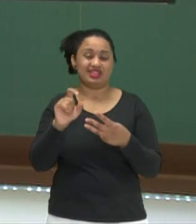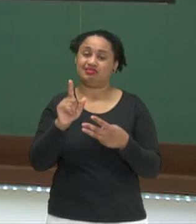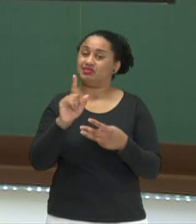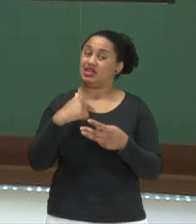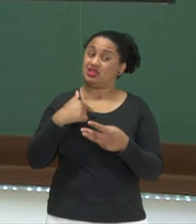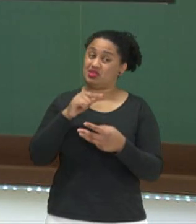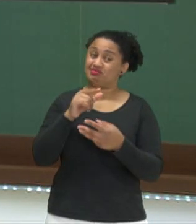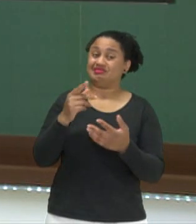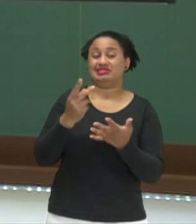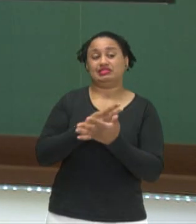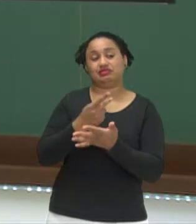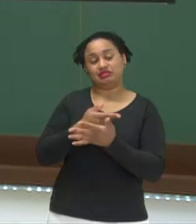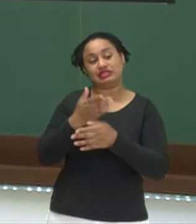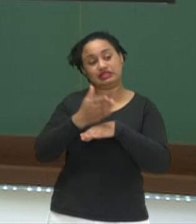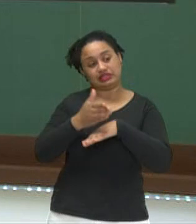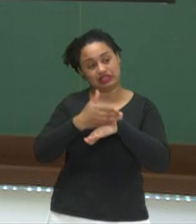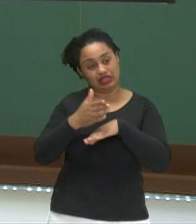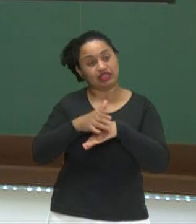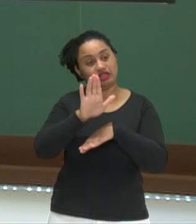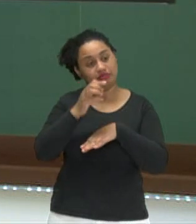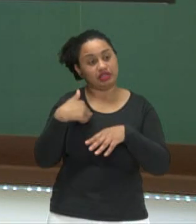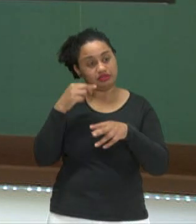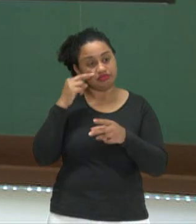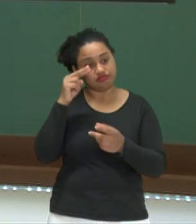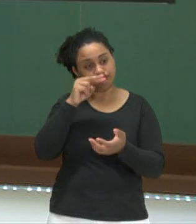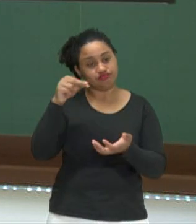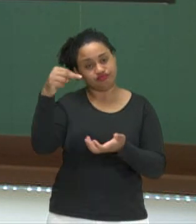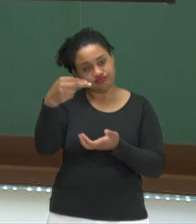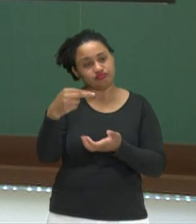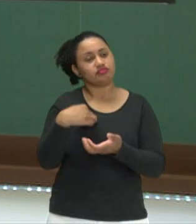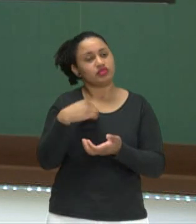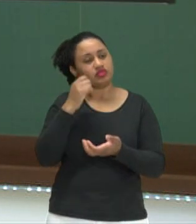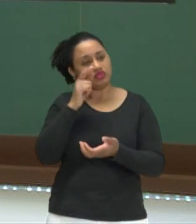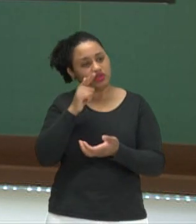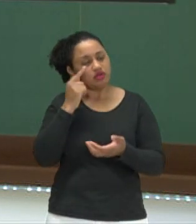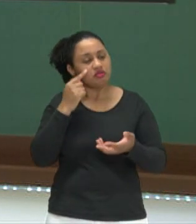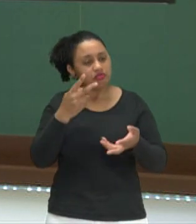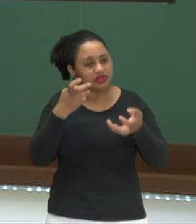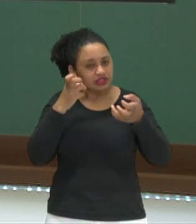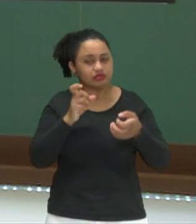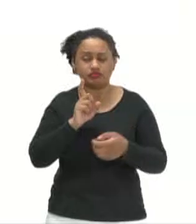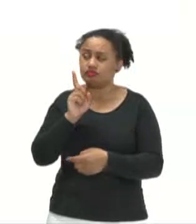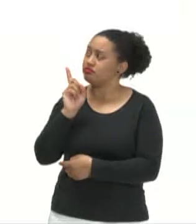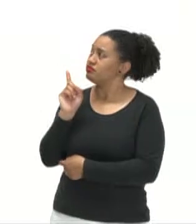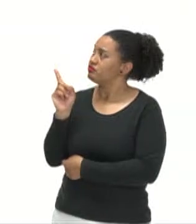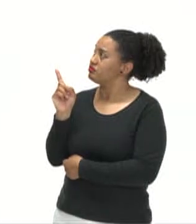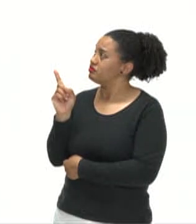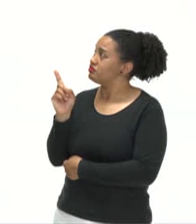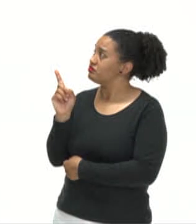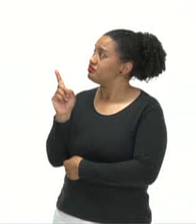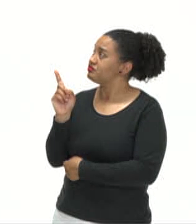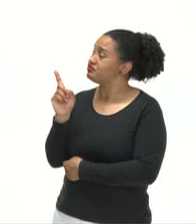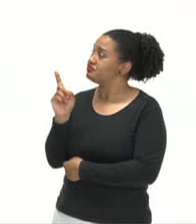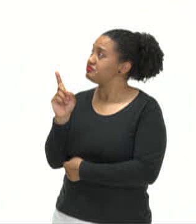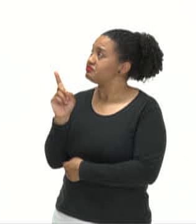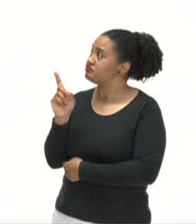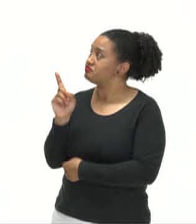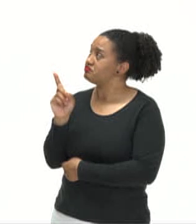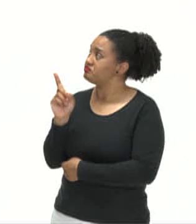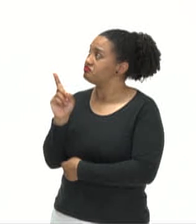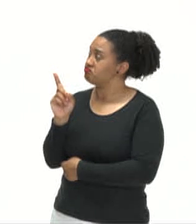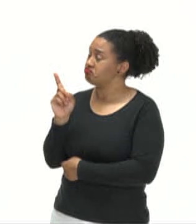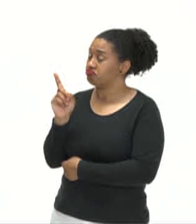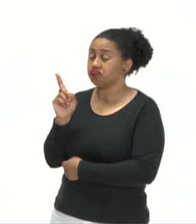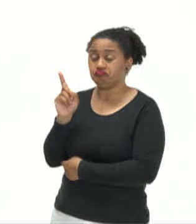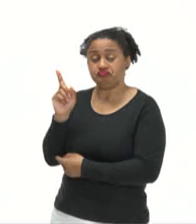visão espacial de vocês. Tranquilo? E se vocês conseguiram visualizar que o sólido que a Suzana